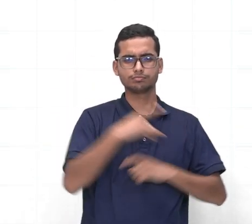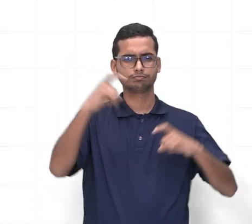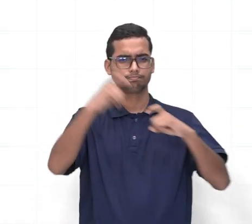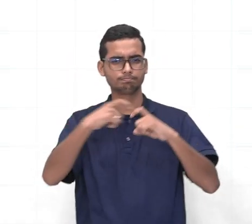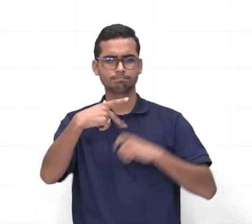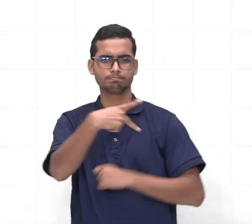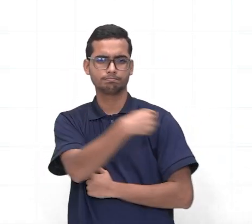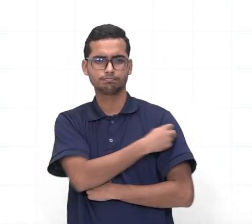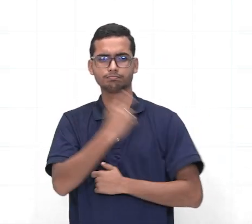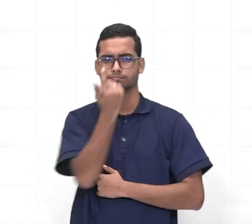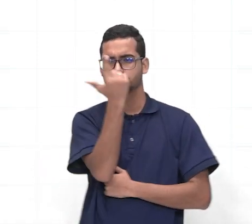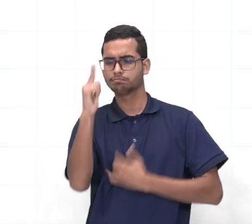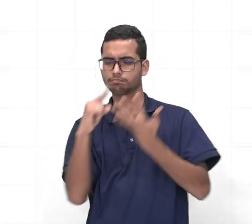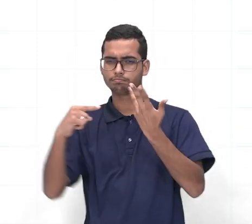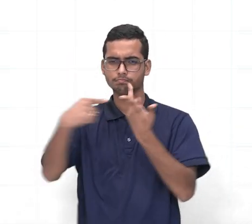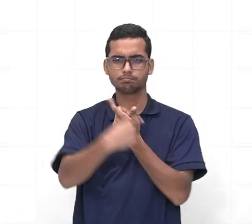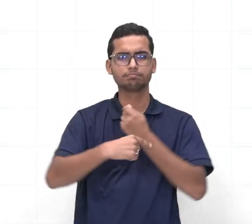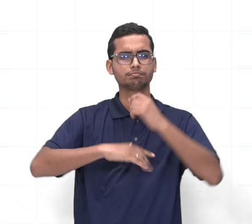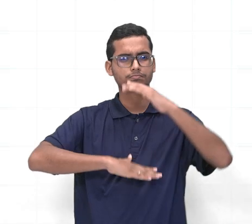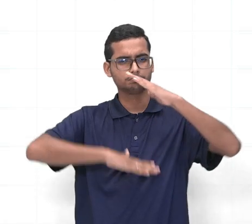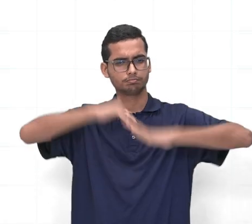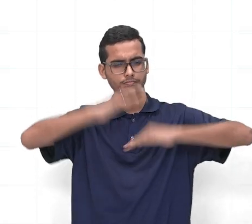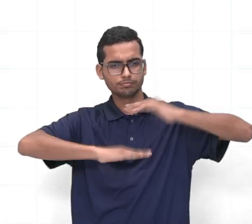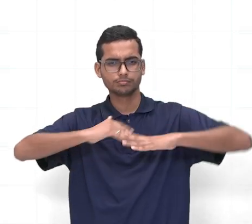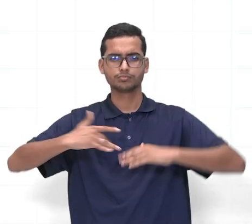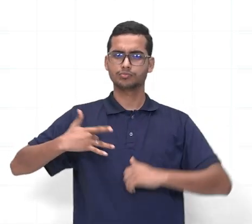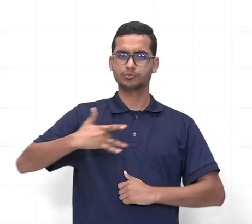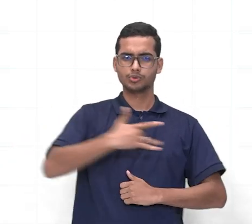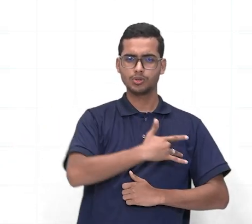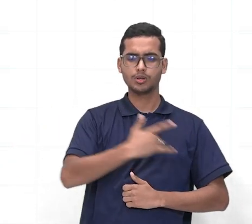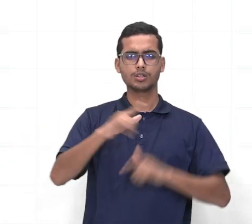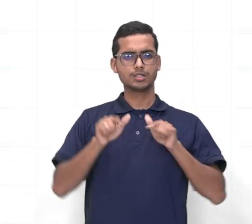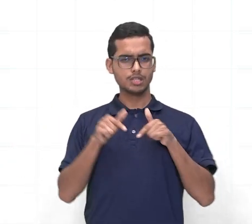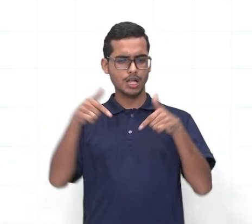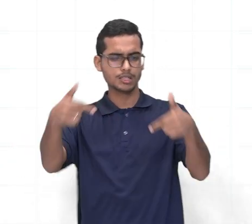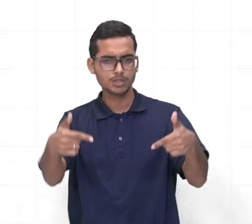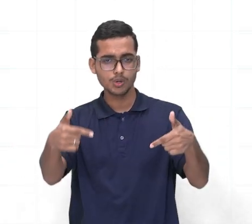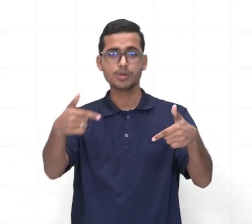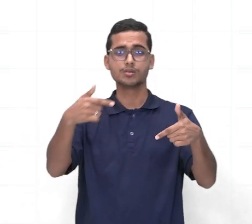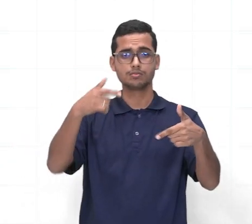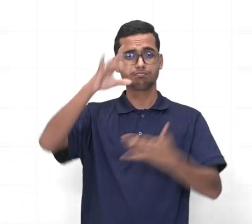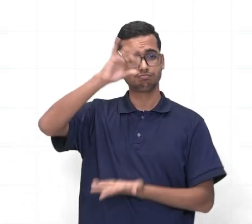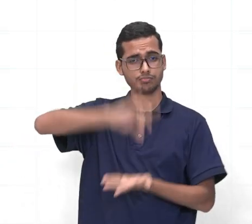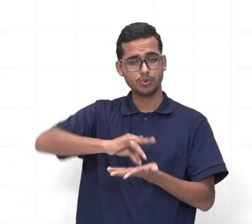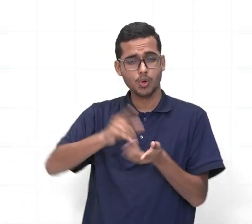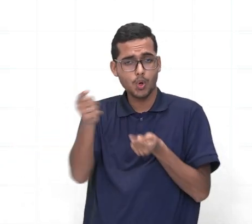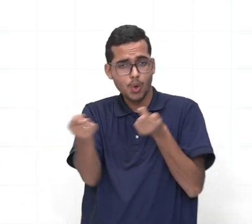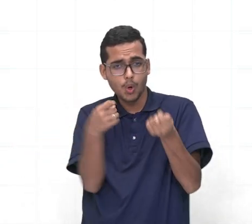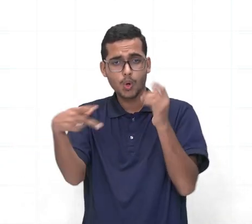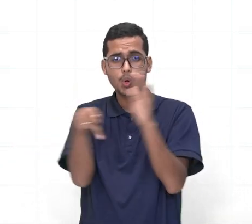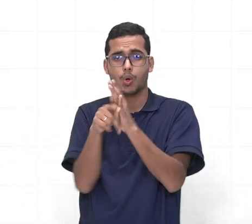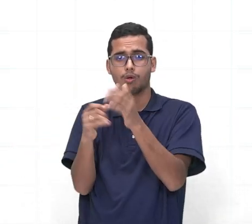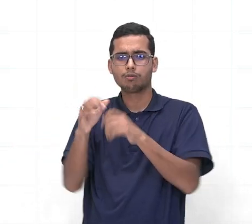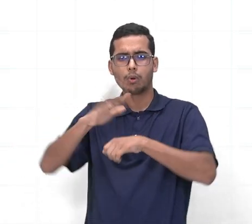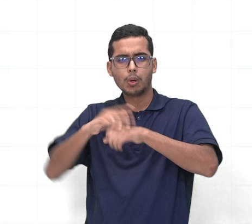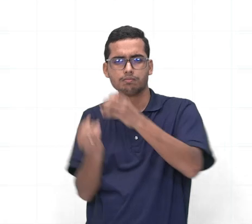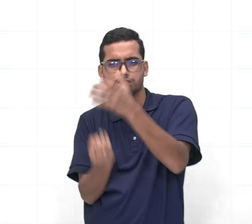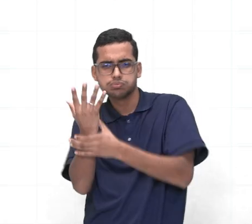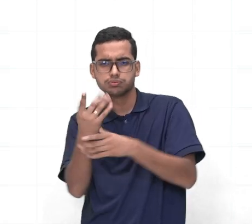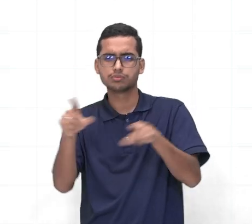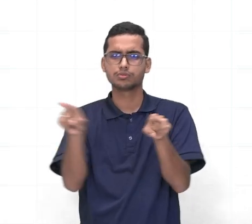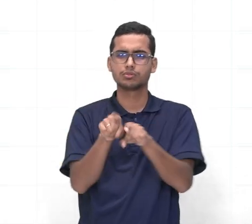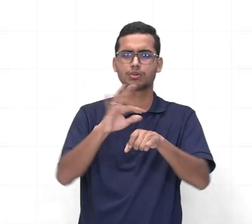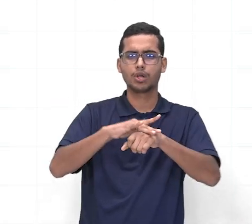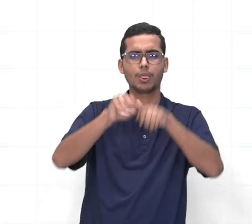enfermeiros e outros profissionais de saúde, nas respostas, né, no controle, tanto de surtos como